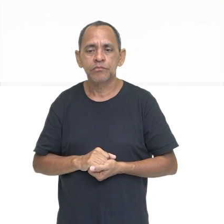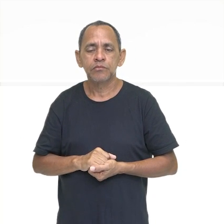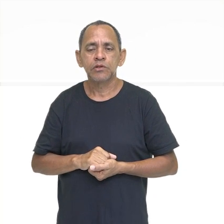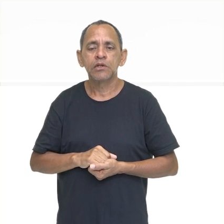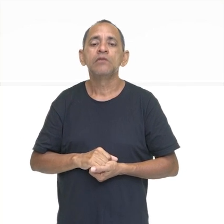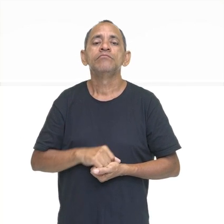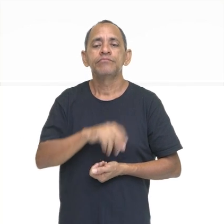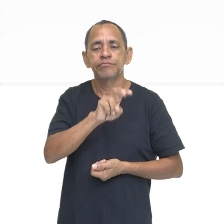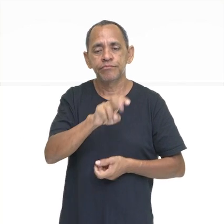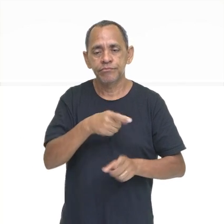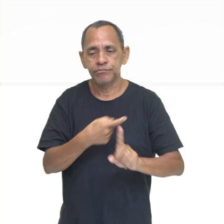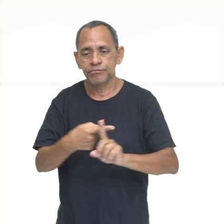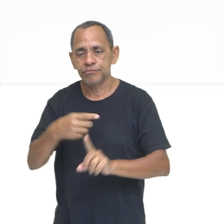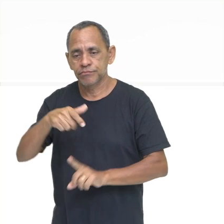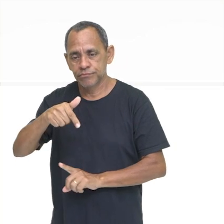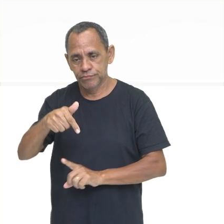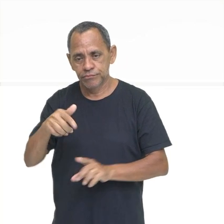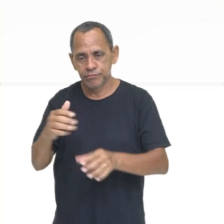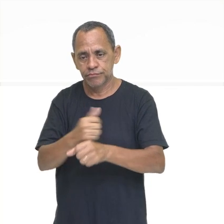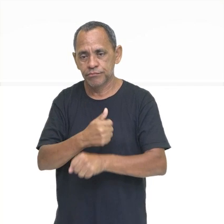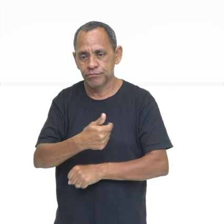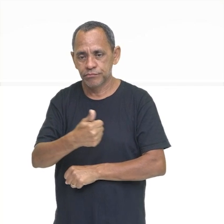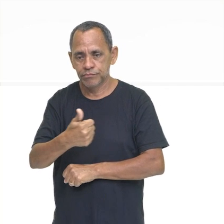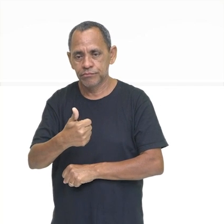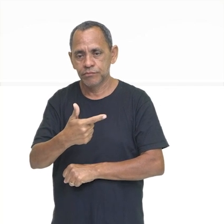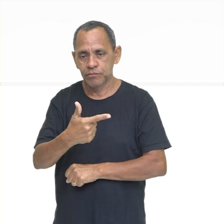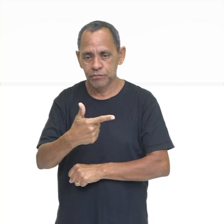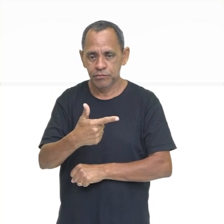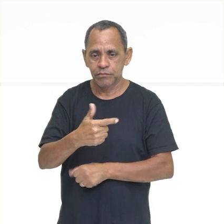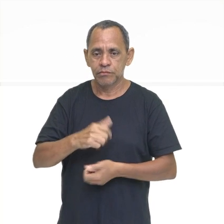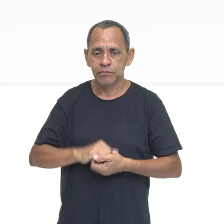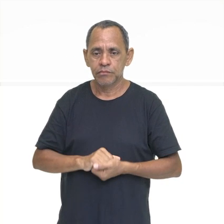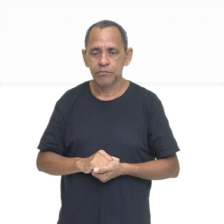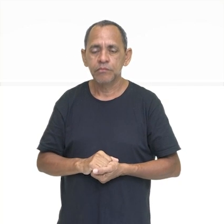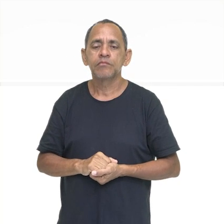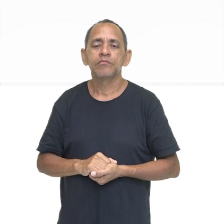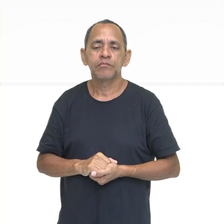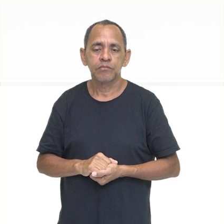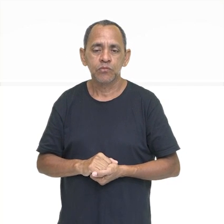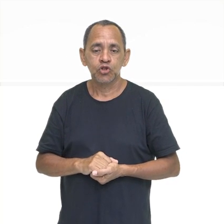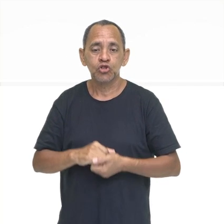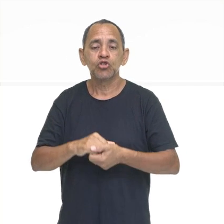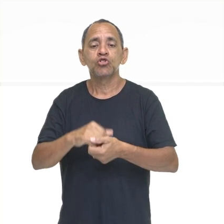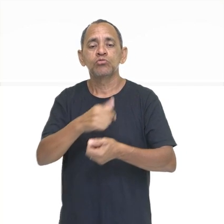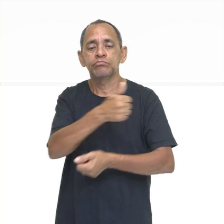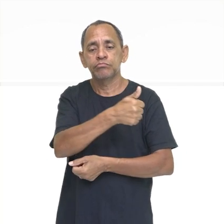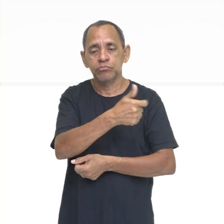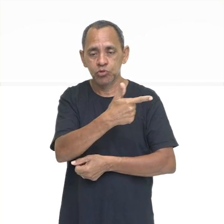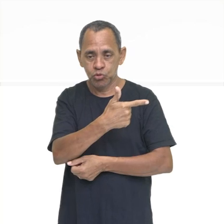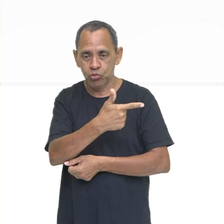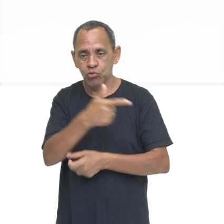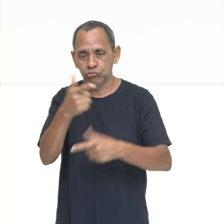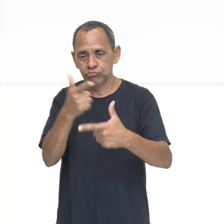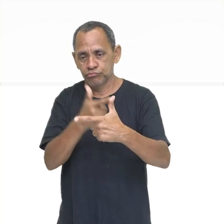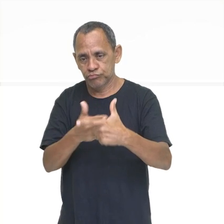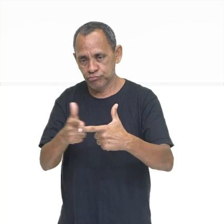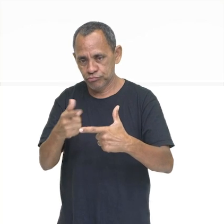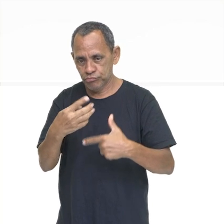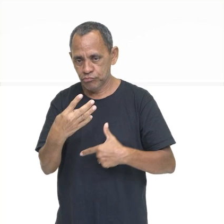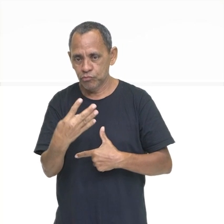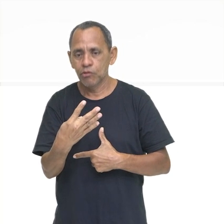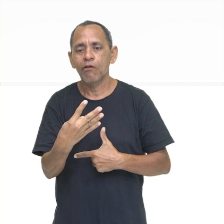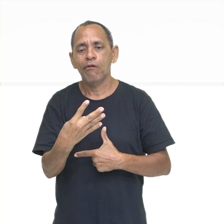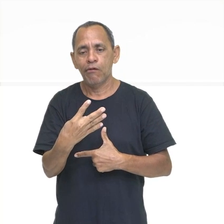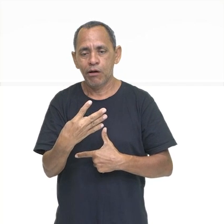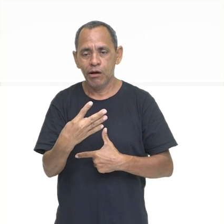12 então a é = 12 di 4 a = 3